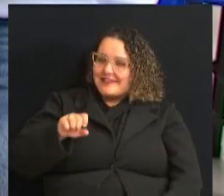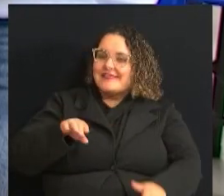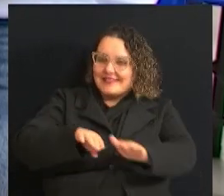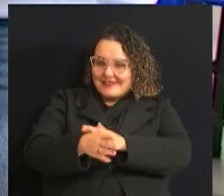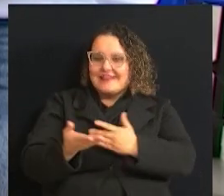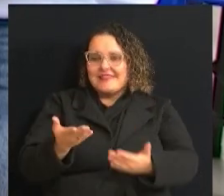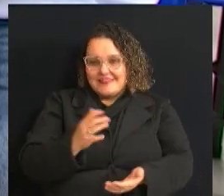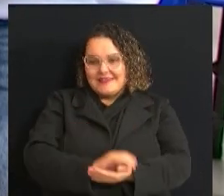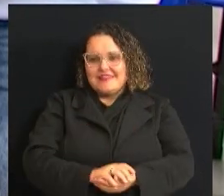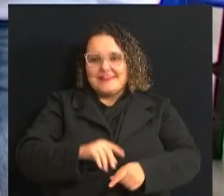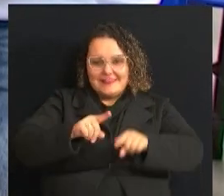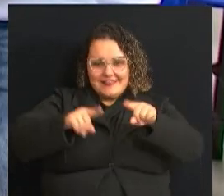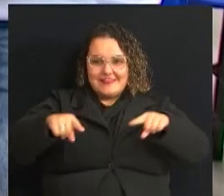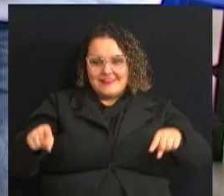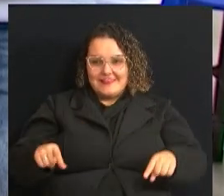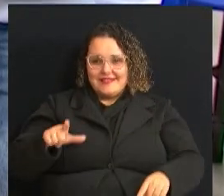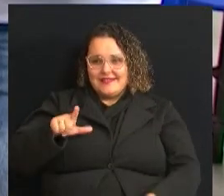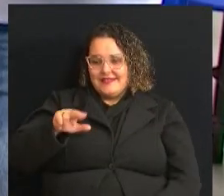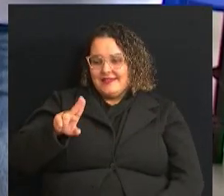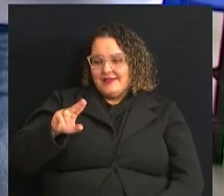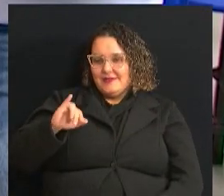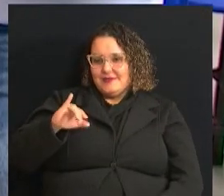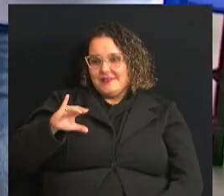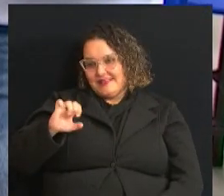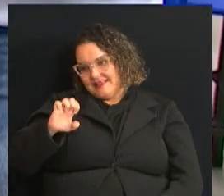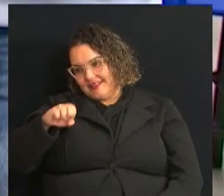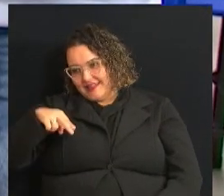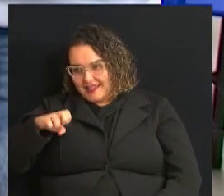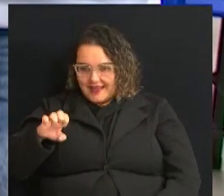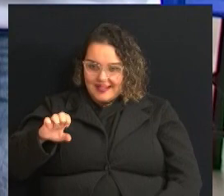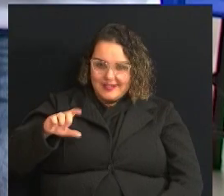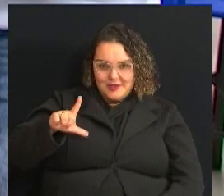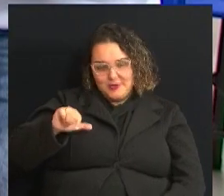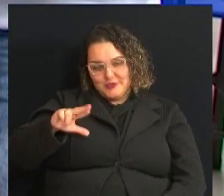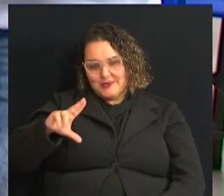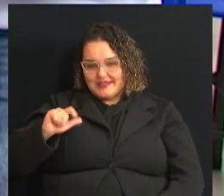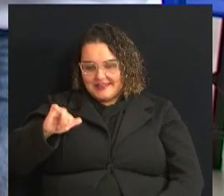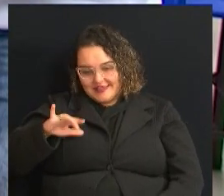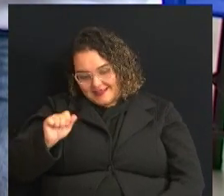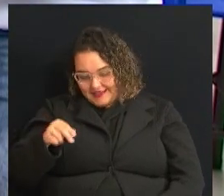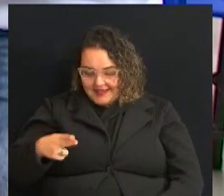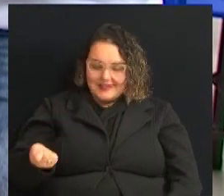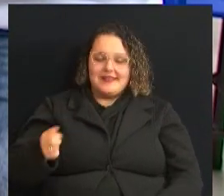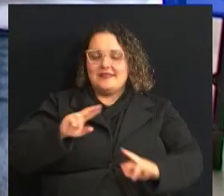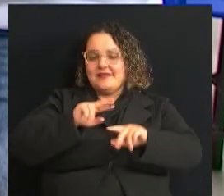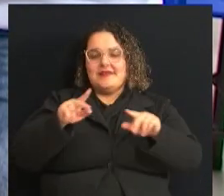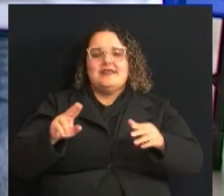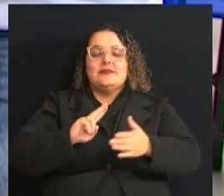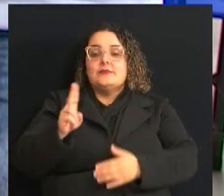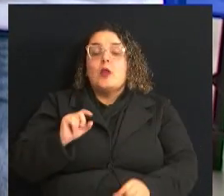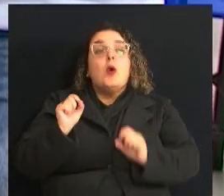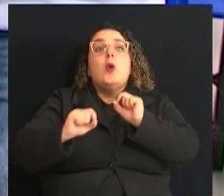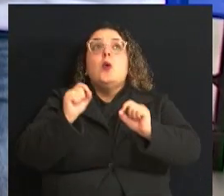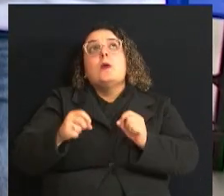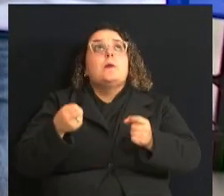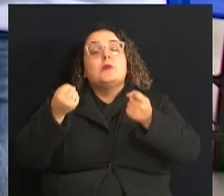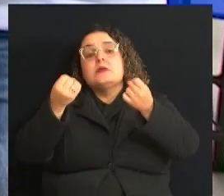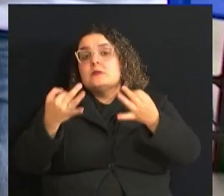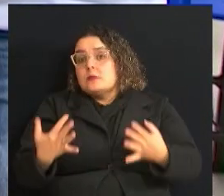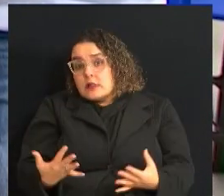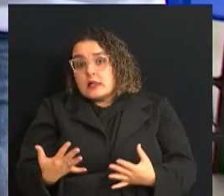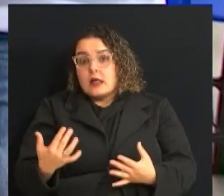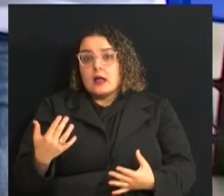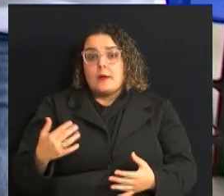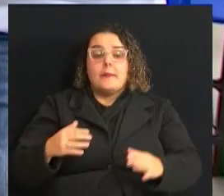essas variações, Luciene, Luciana. Bom, o que você pode falar sobre esse assunto? O que você pode explicar para o pessoal que está